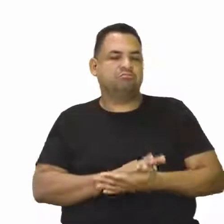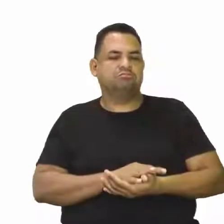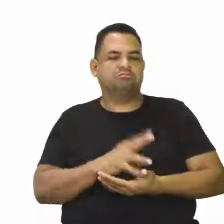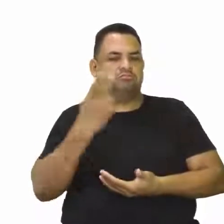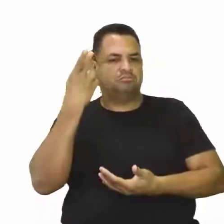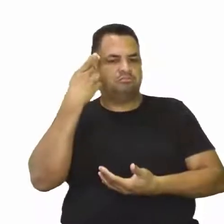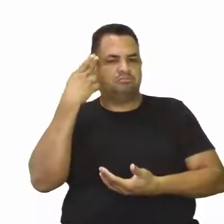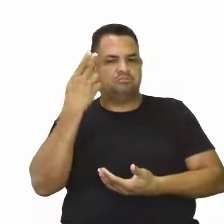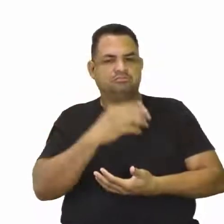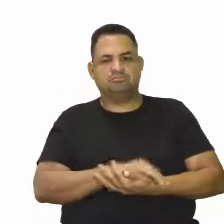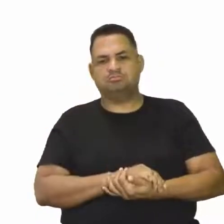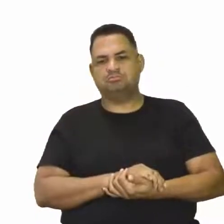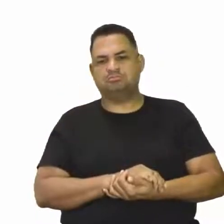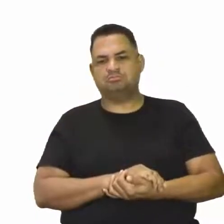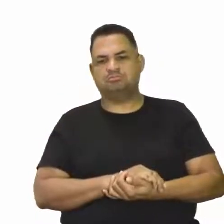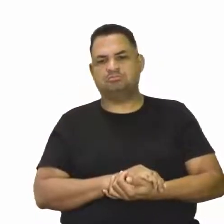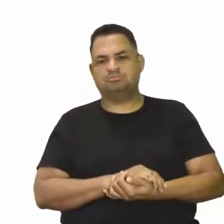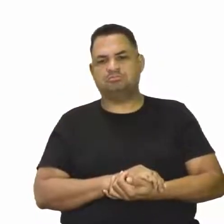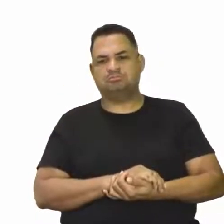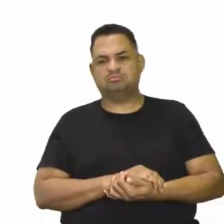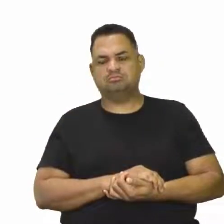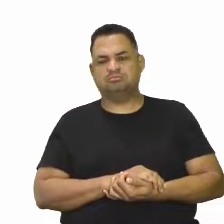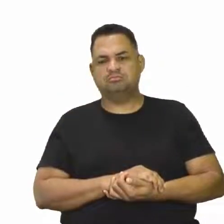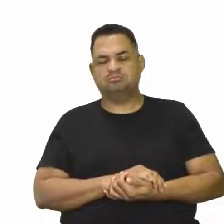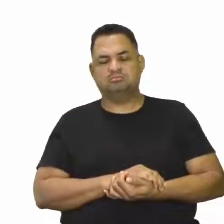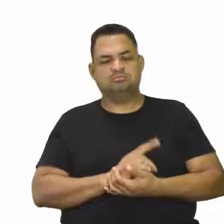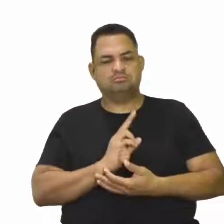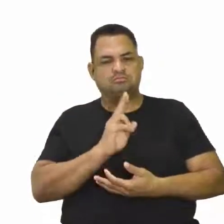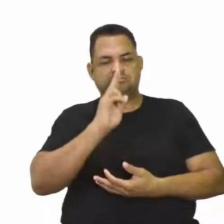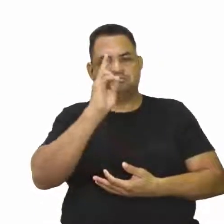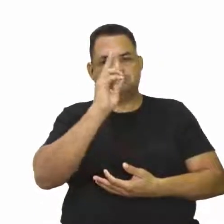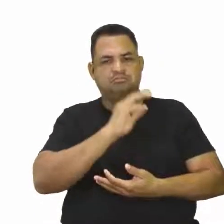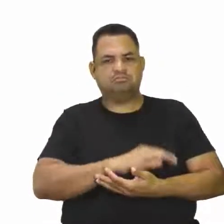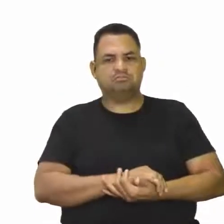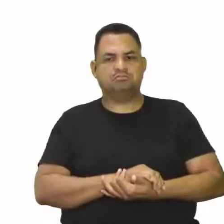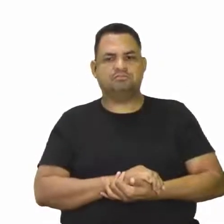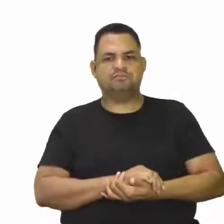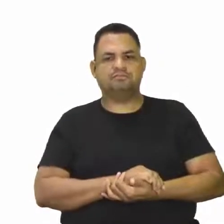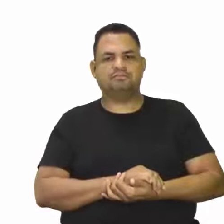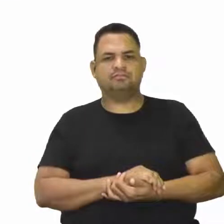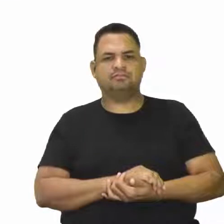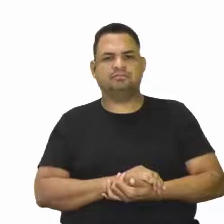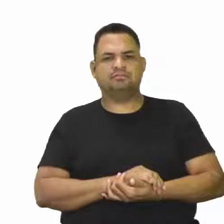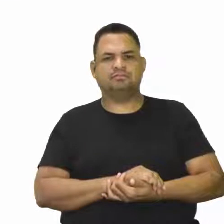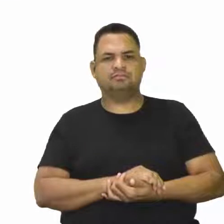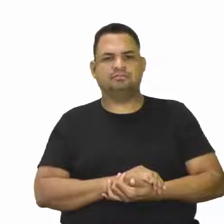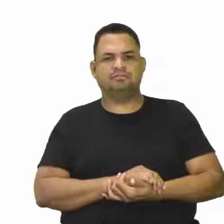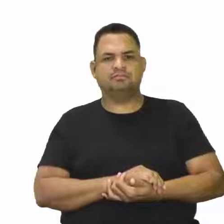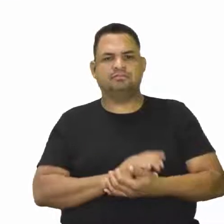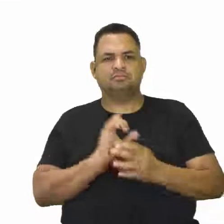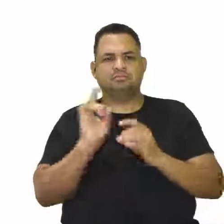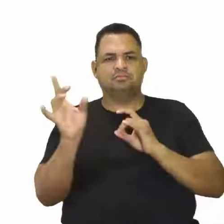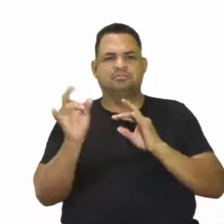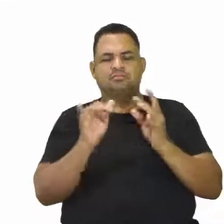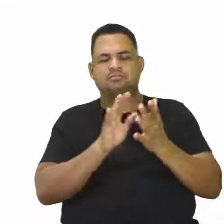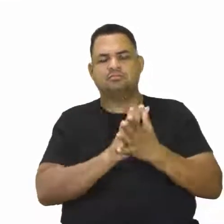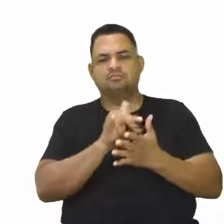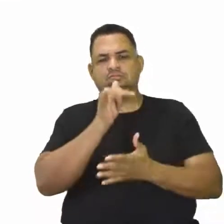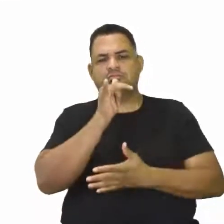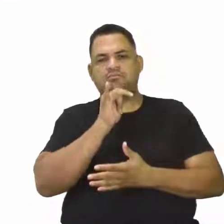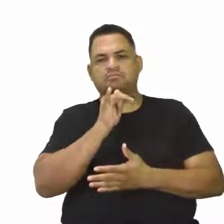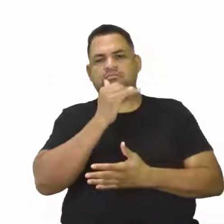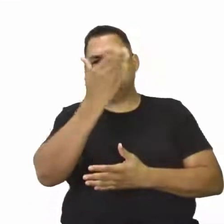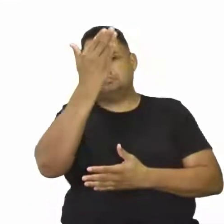Es decir, esto es, e assim sucessivamente. Então, vamos ver agora cada uma